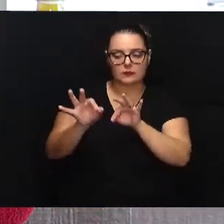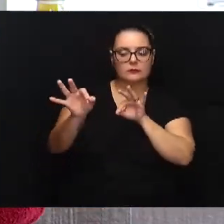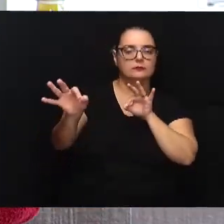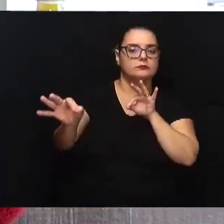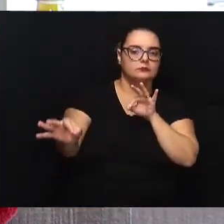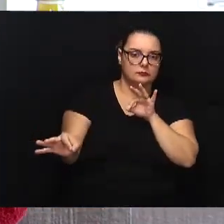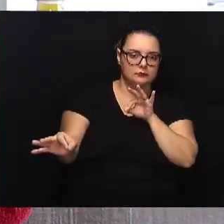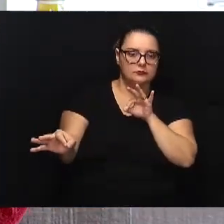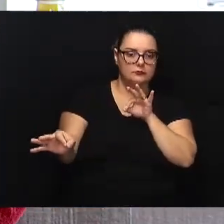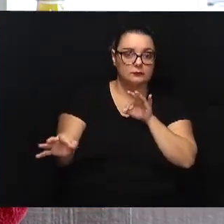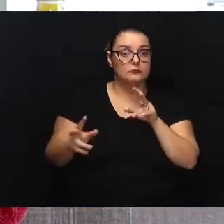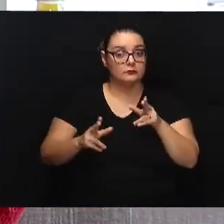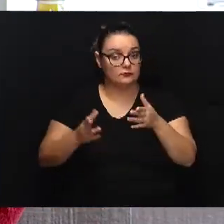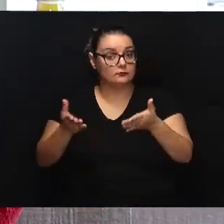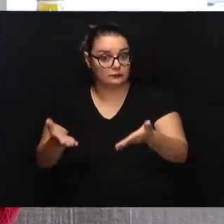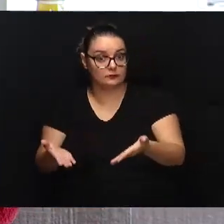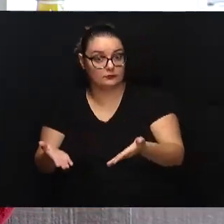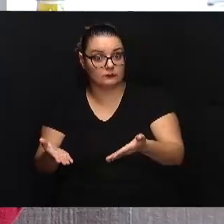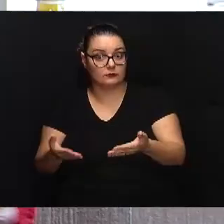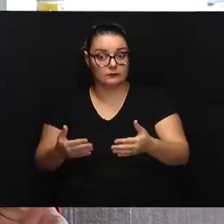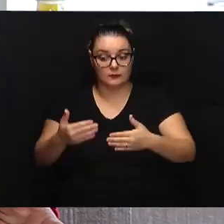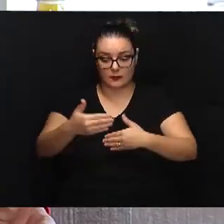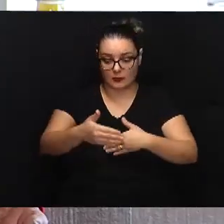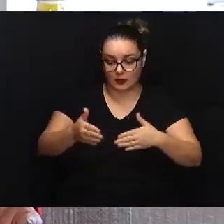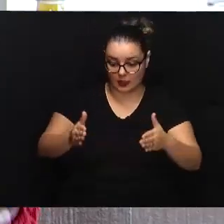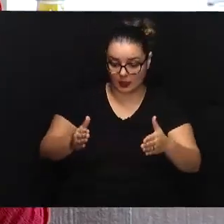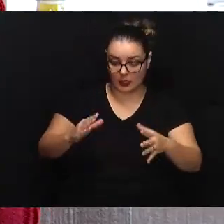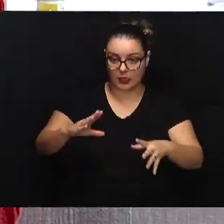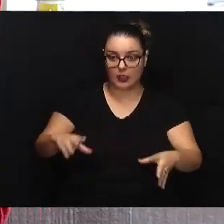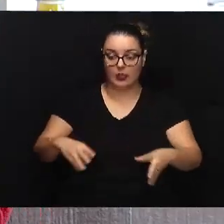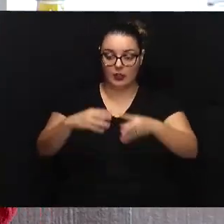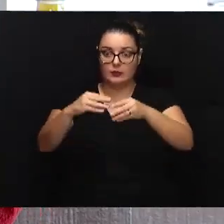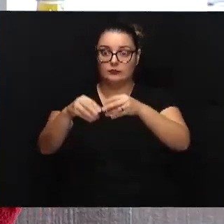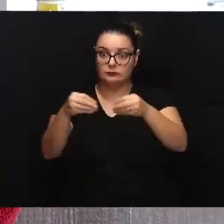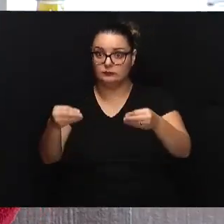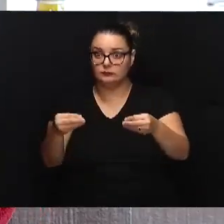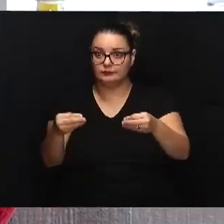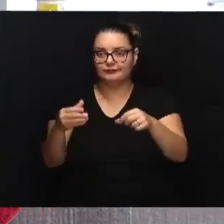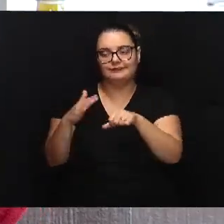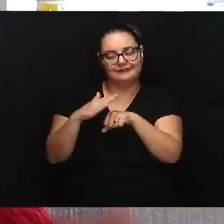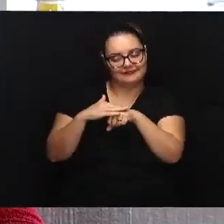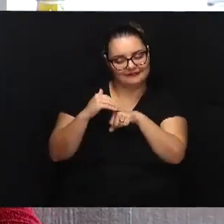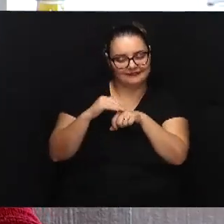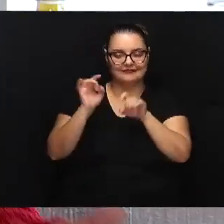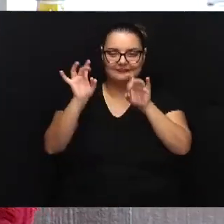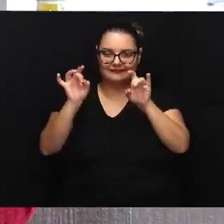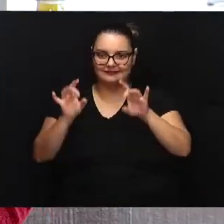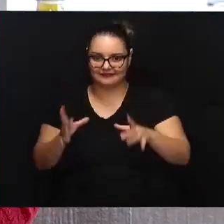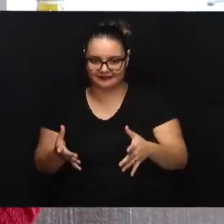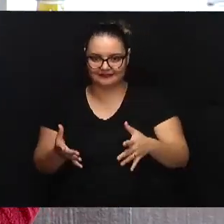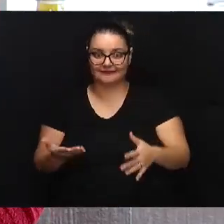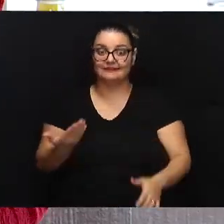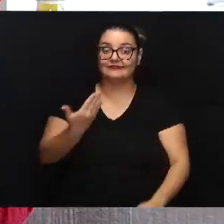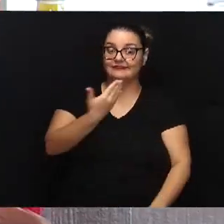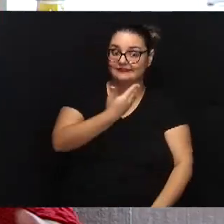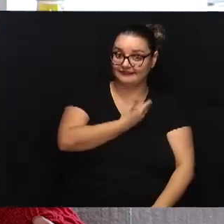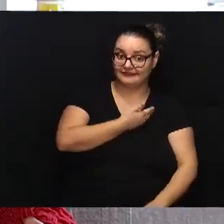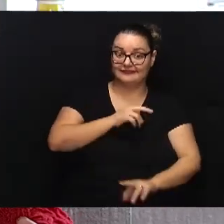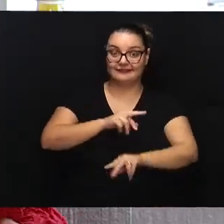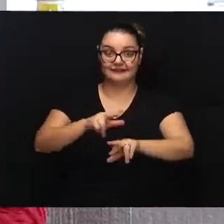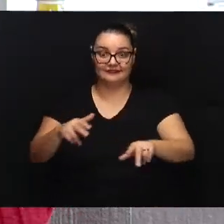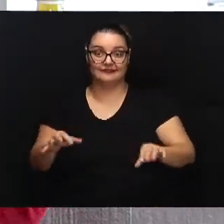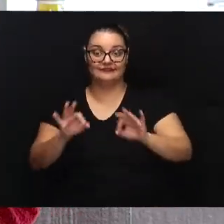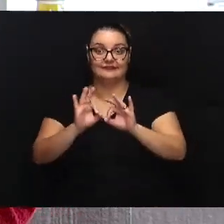com isso, as cestas de presente se tornaram um carinho especial para amigos, familiares e